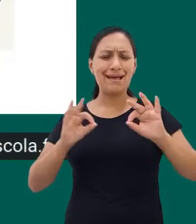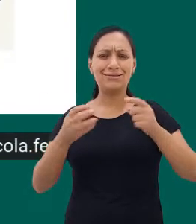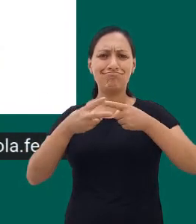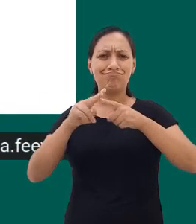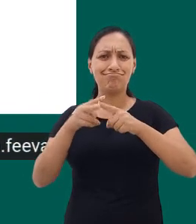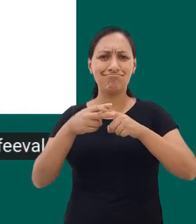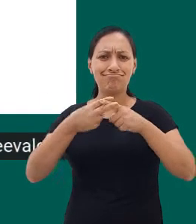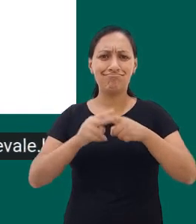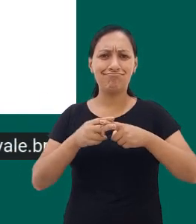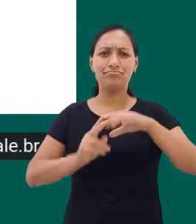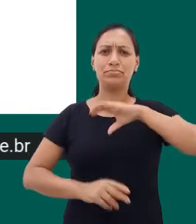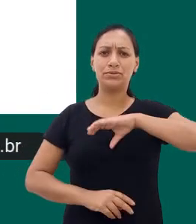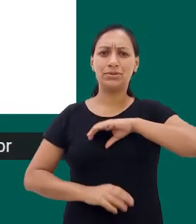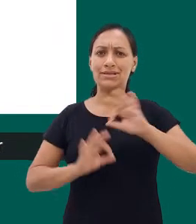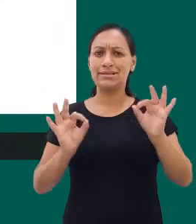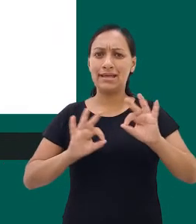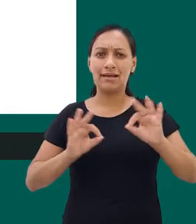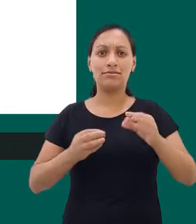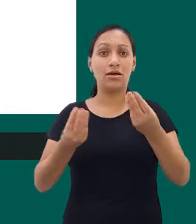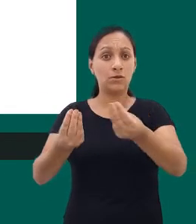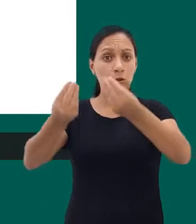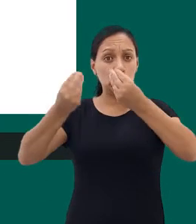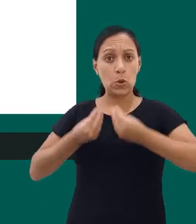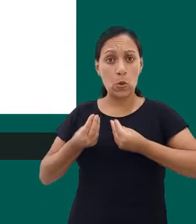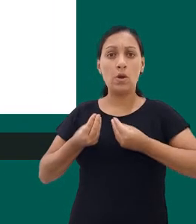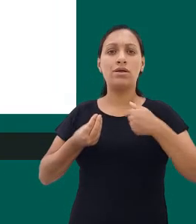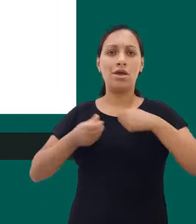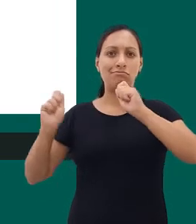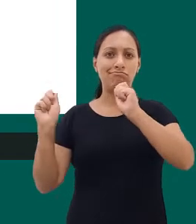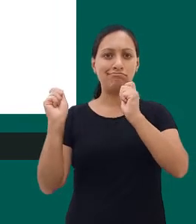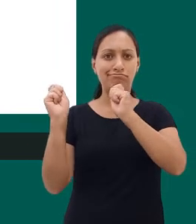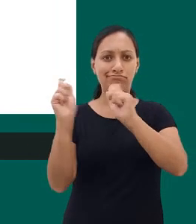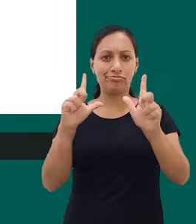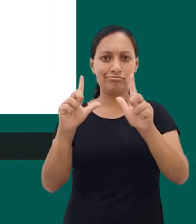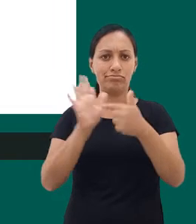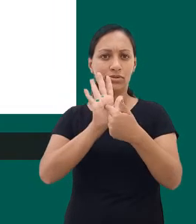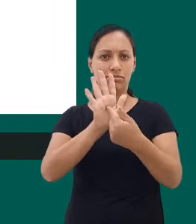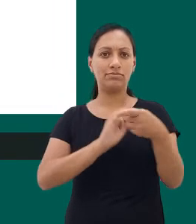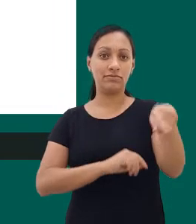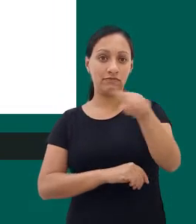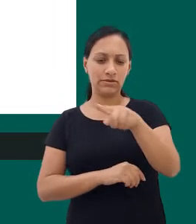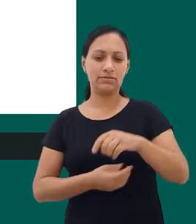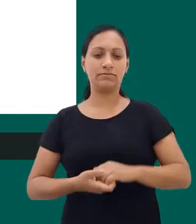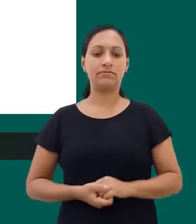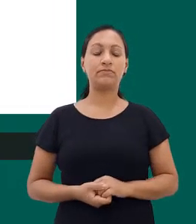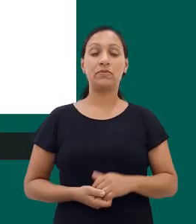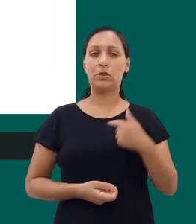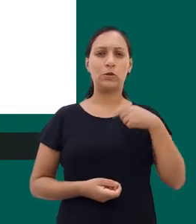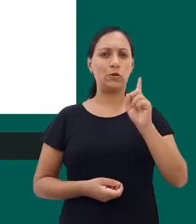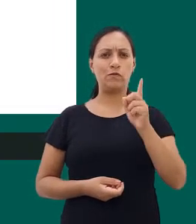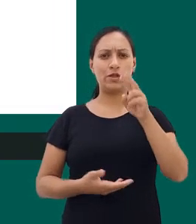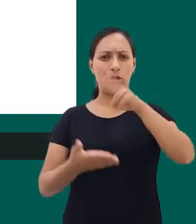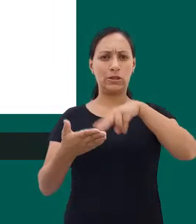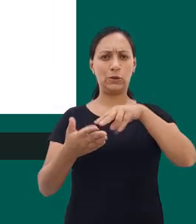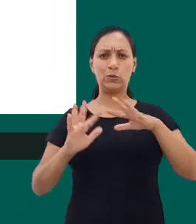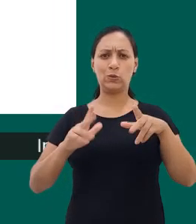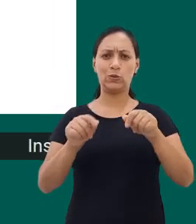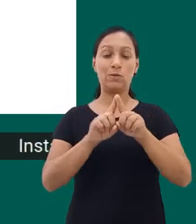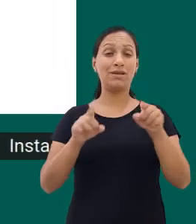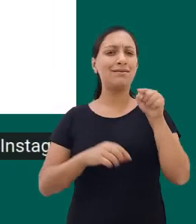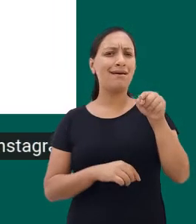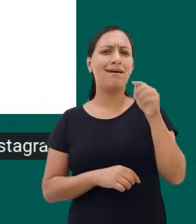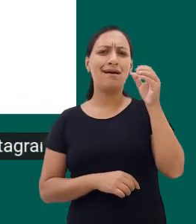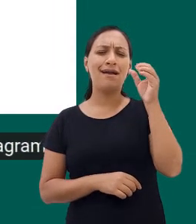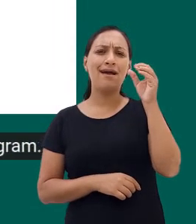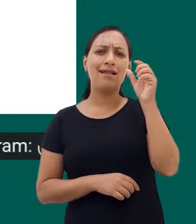ela me entregou. Aqui tem eu não vou ler tudo, né? Mas, enfim, aqui ela analisou também todos os